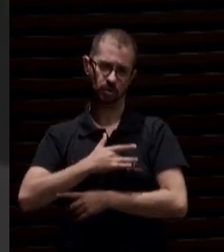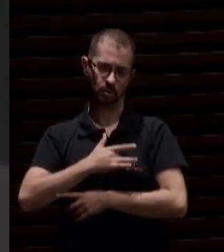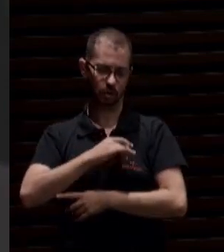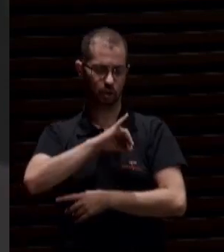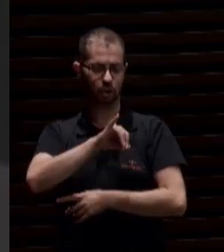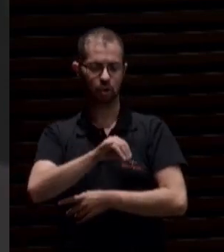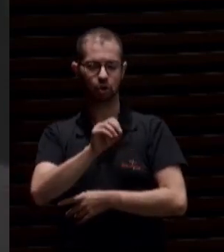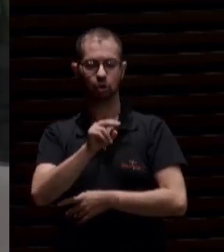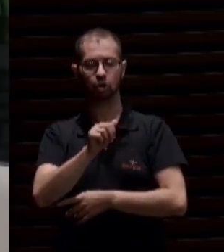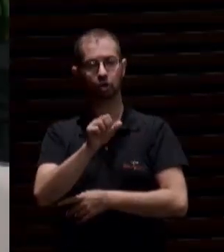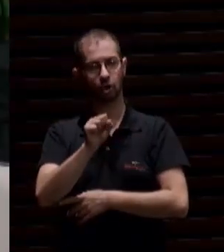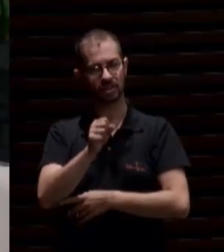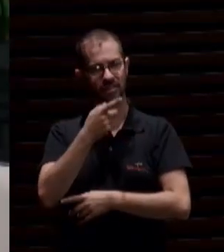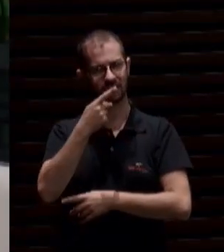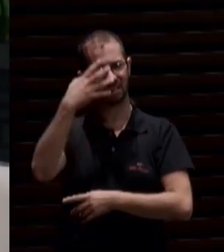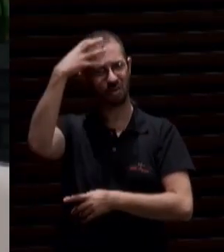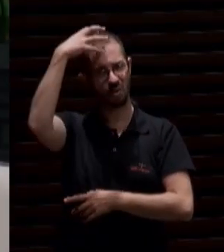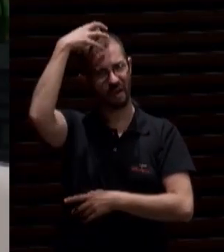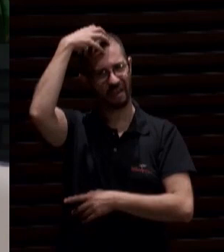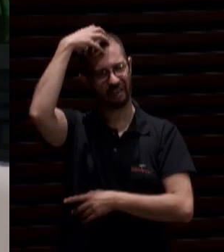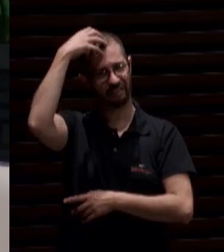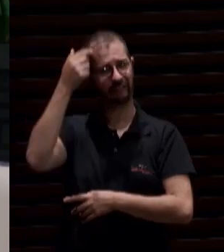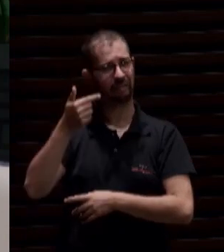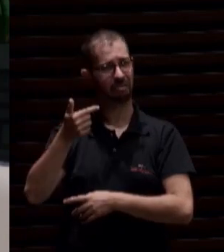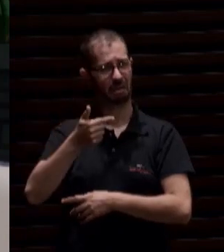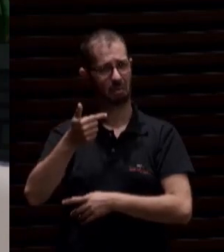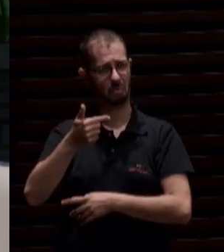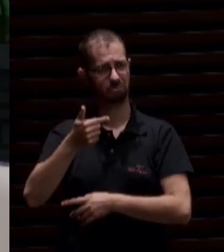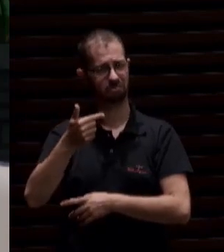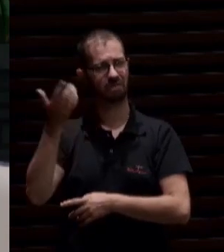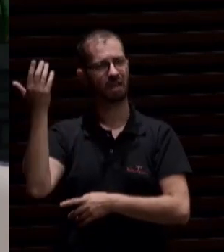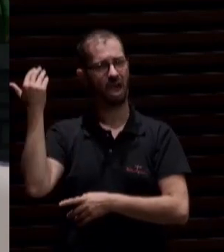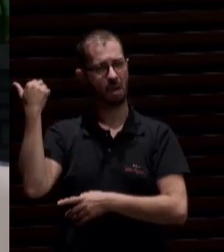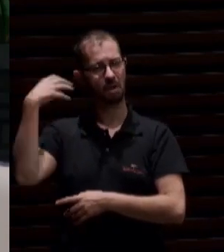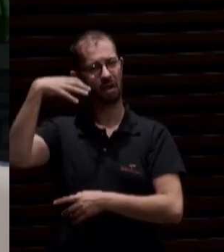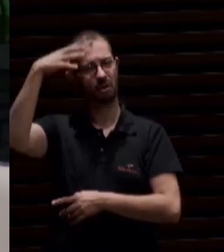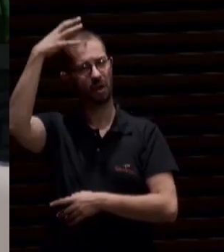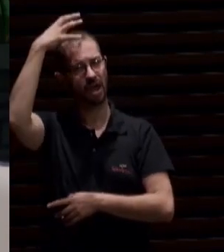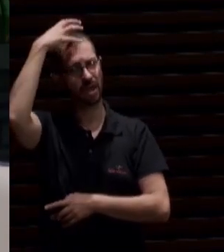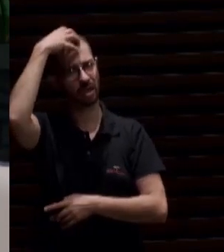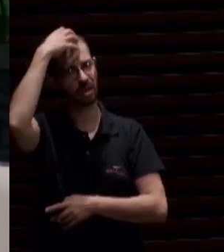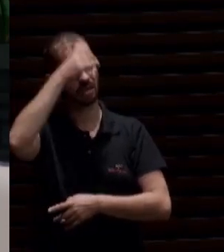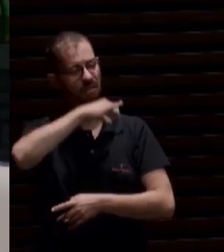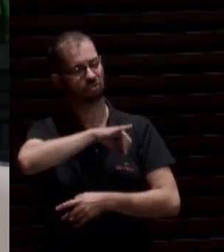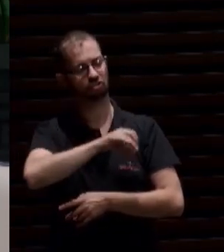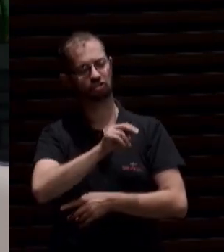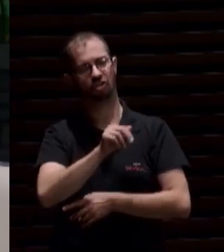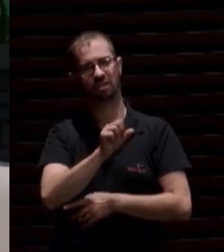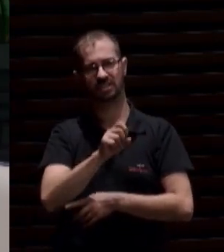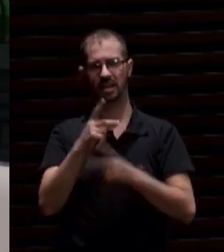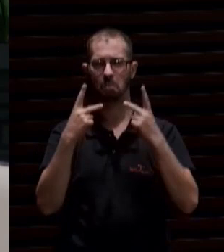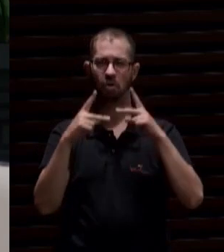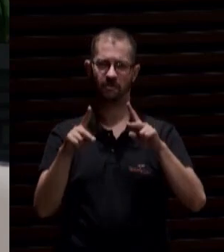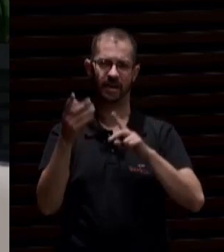aqui. O rei Jeroboão II, que era o rei na época, na história em que Jonas ele era o profeta daquela época, ele foi